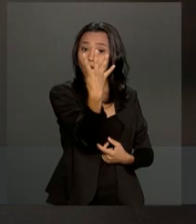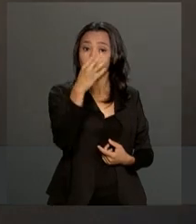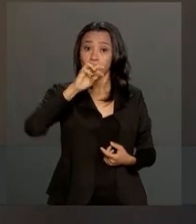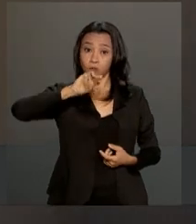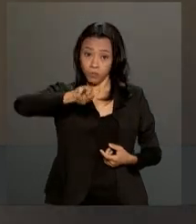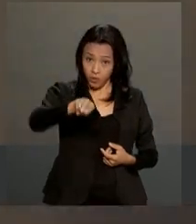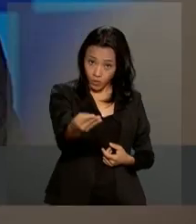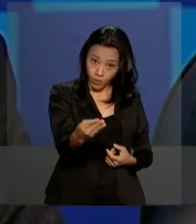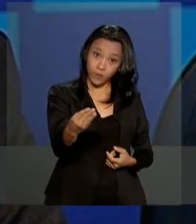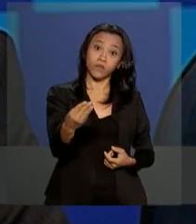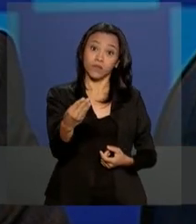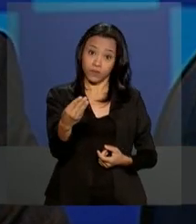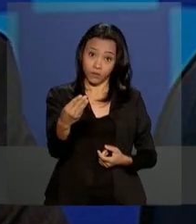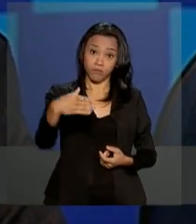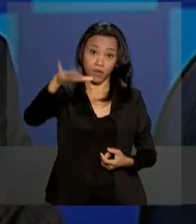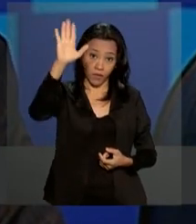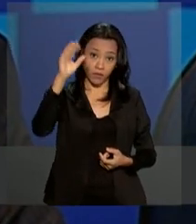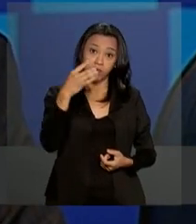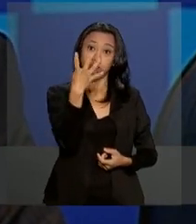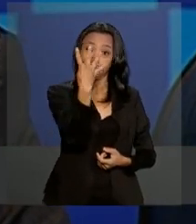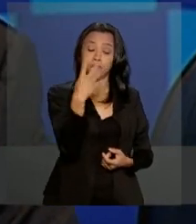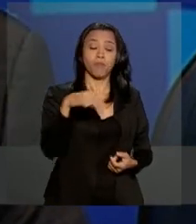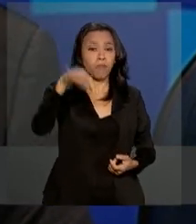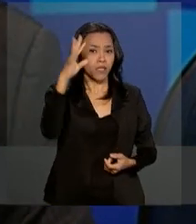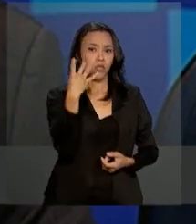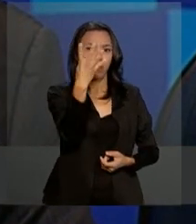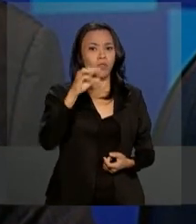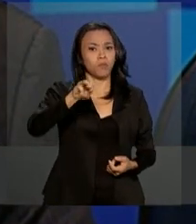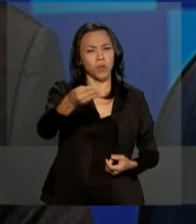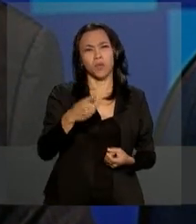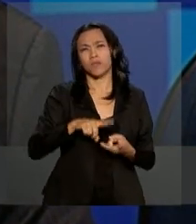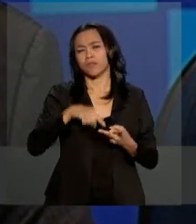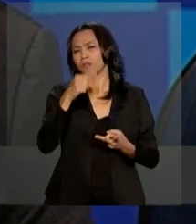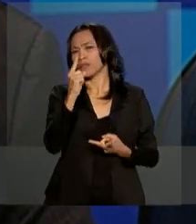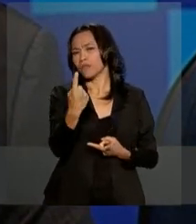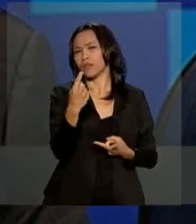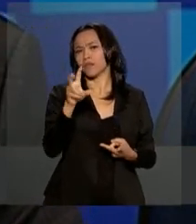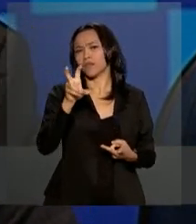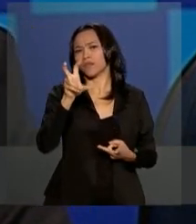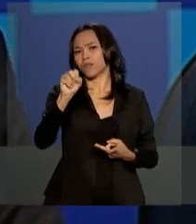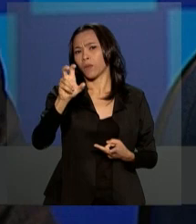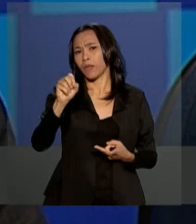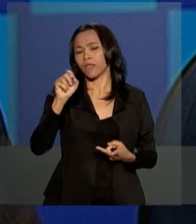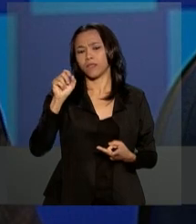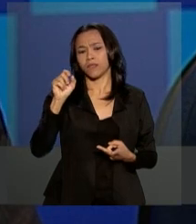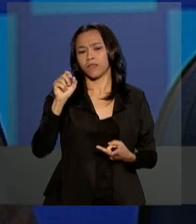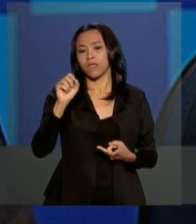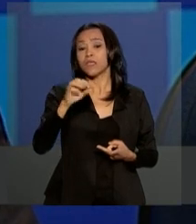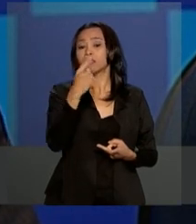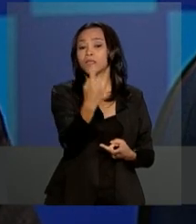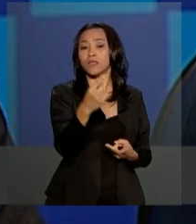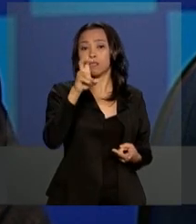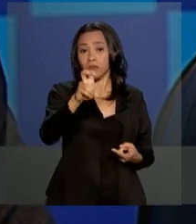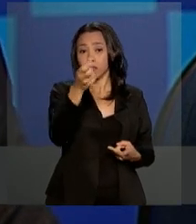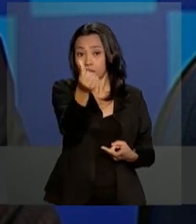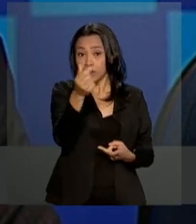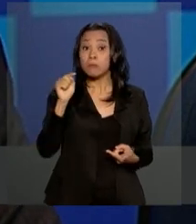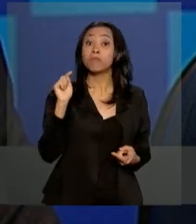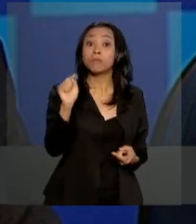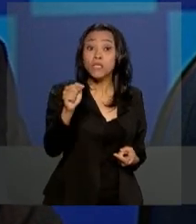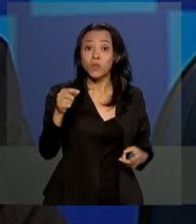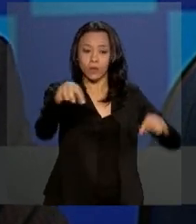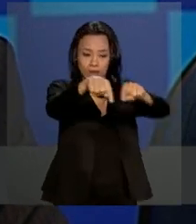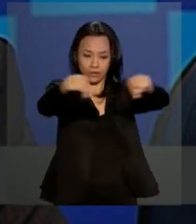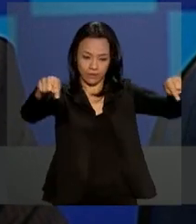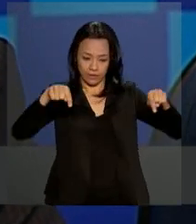tantas mil pessoas é 150 mil 56 mil salas de